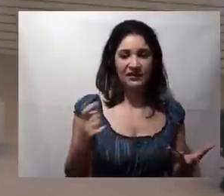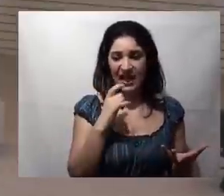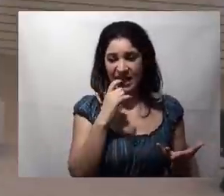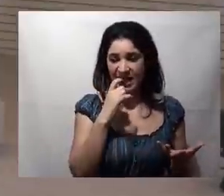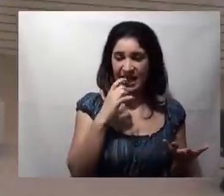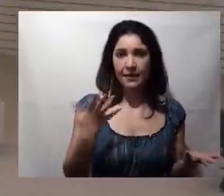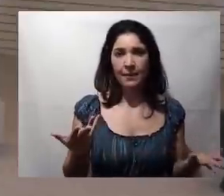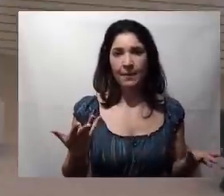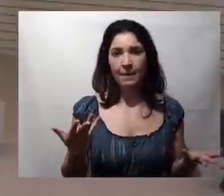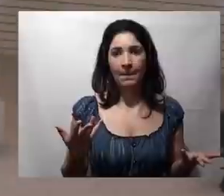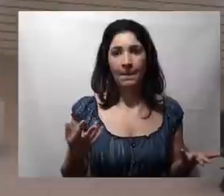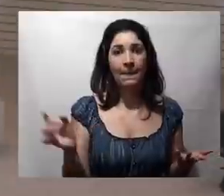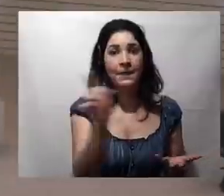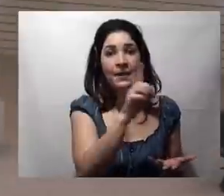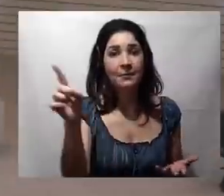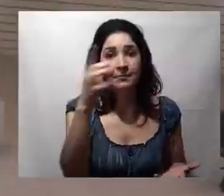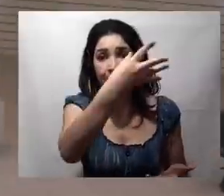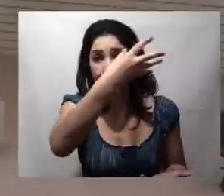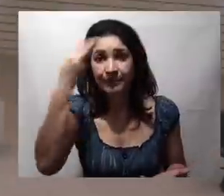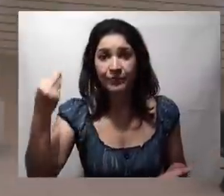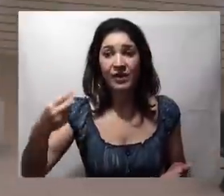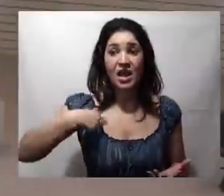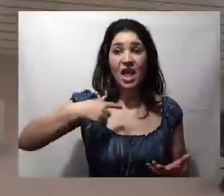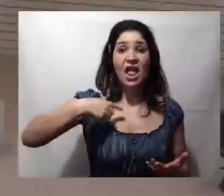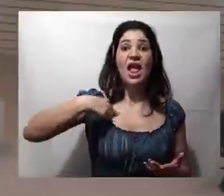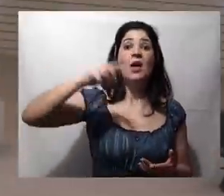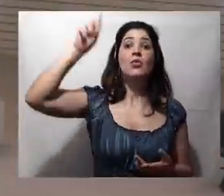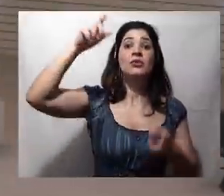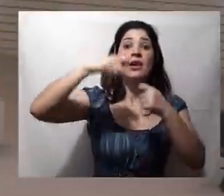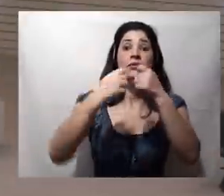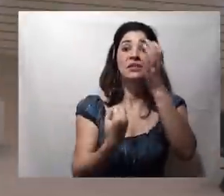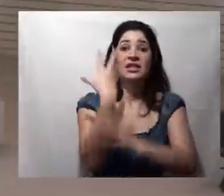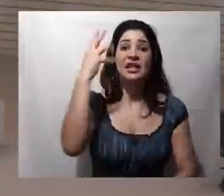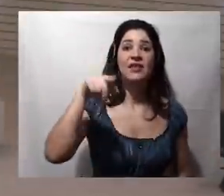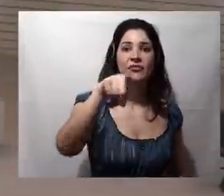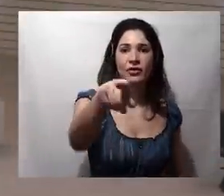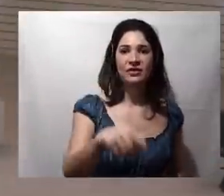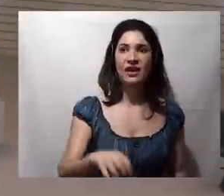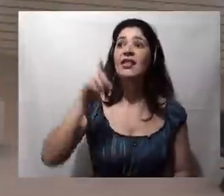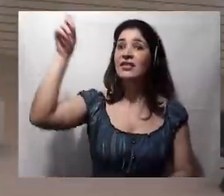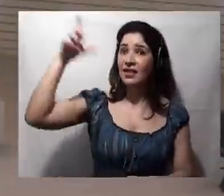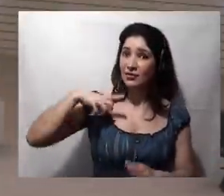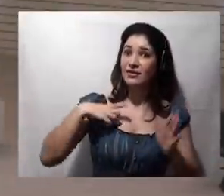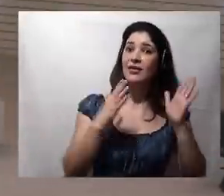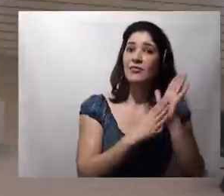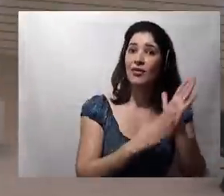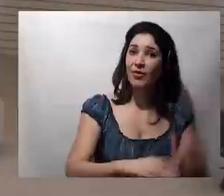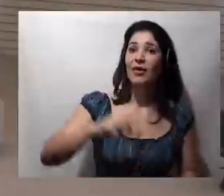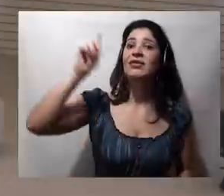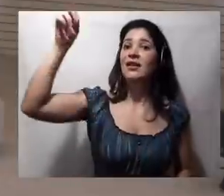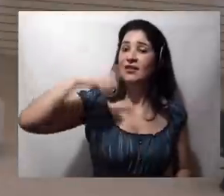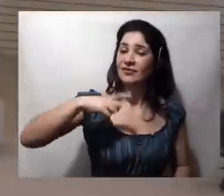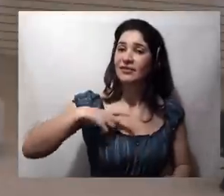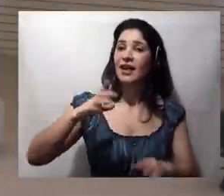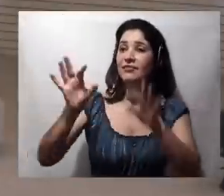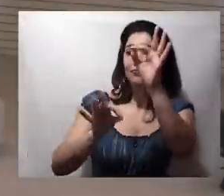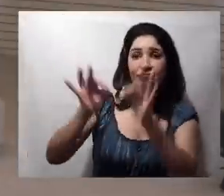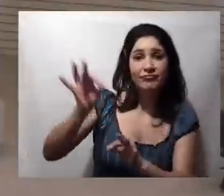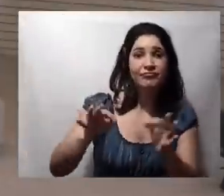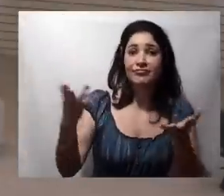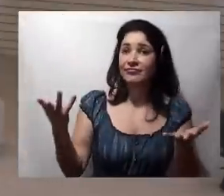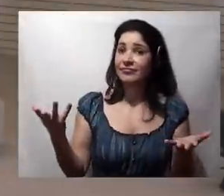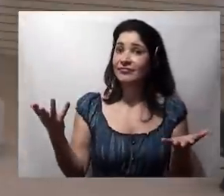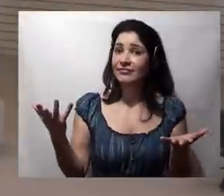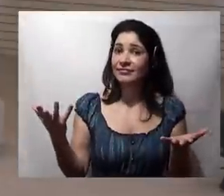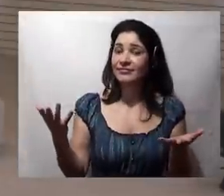e não se esquece fui eu que levei vocês pra babilônia deus sem propósito deus tem projeto quando você estuda a história esse